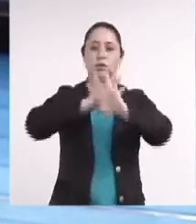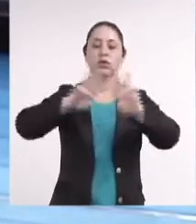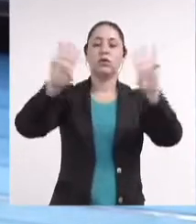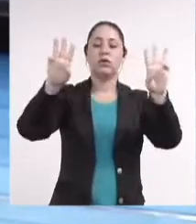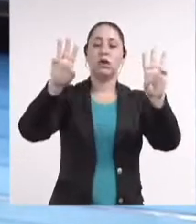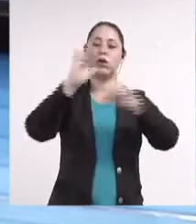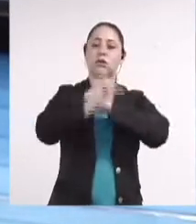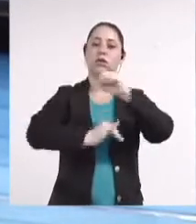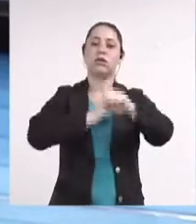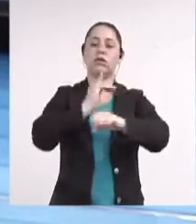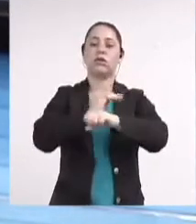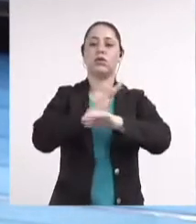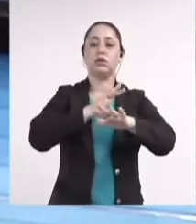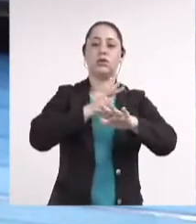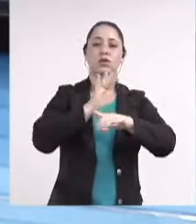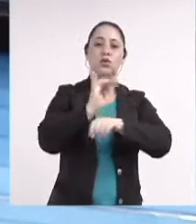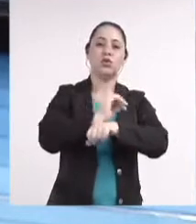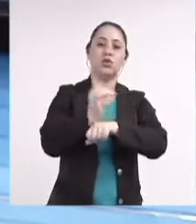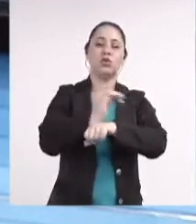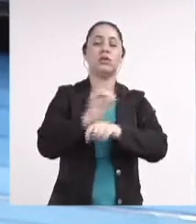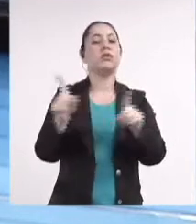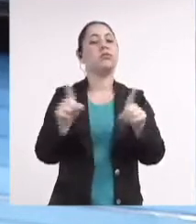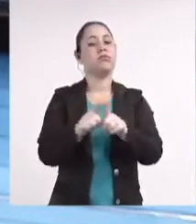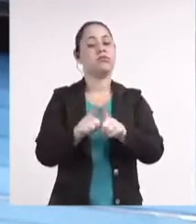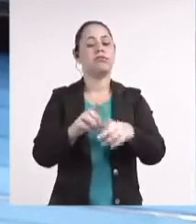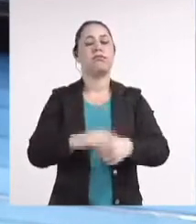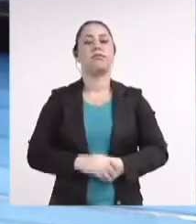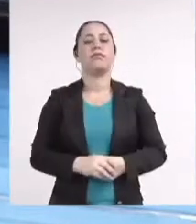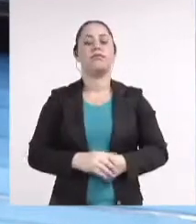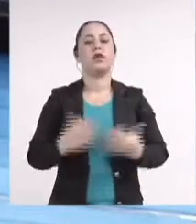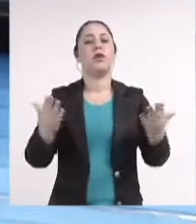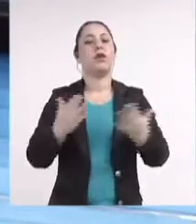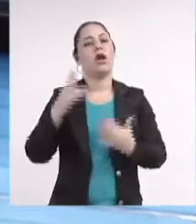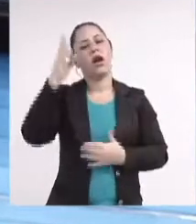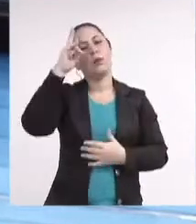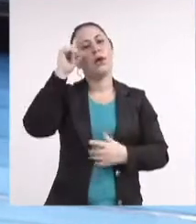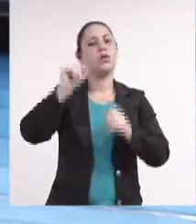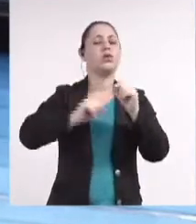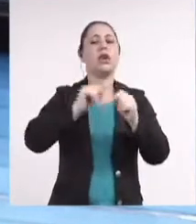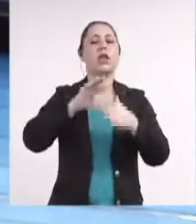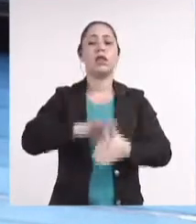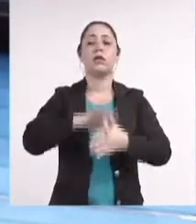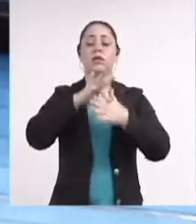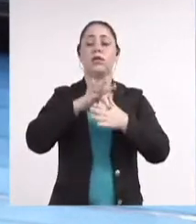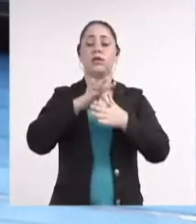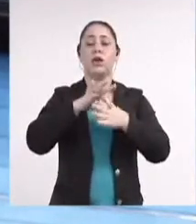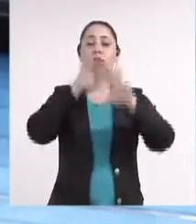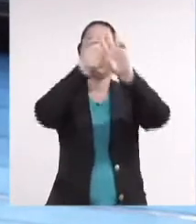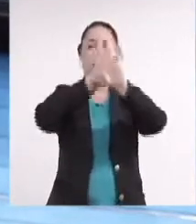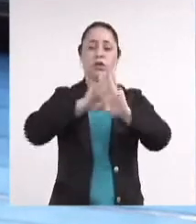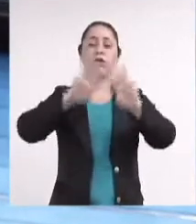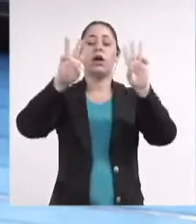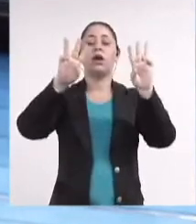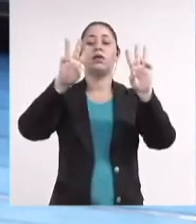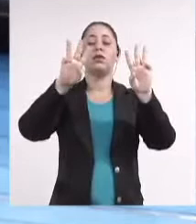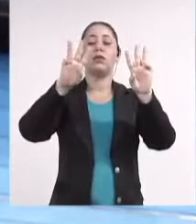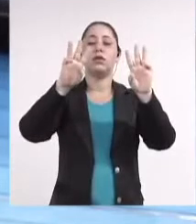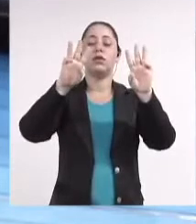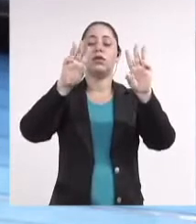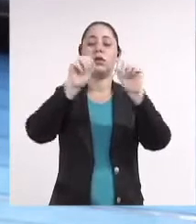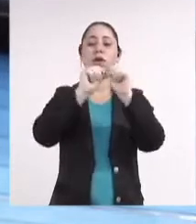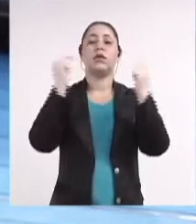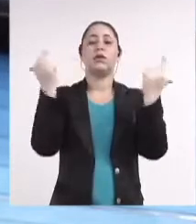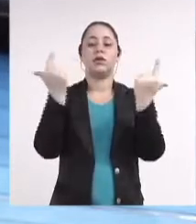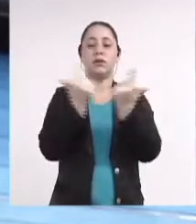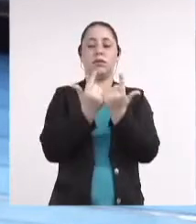internet, também no nosso canal no YouTube. Vamos ressaltar agora alguns destaques do site da Assembleia Legislativa.